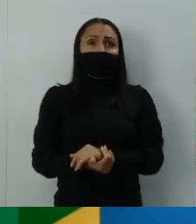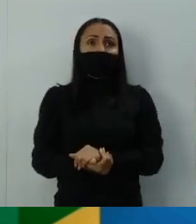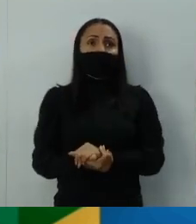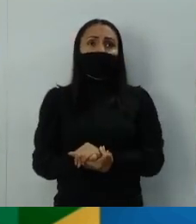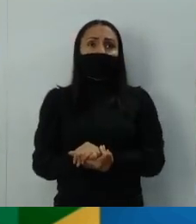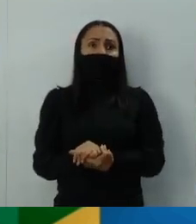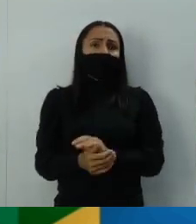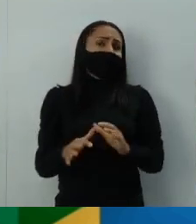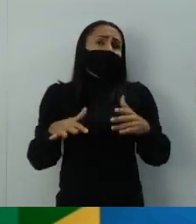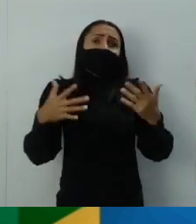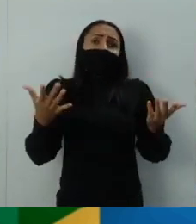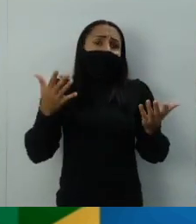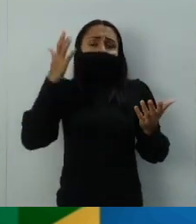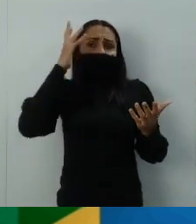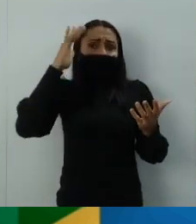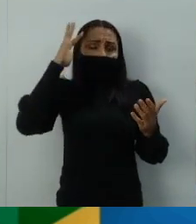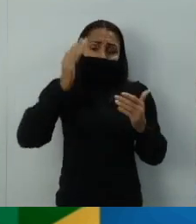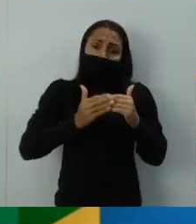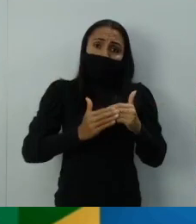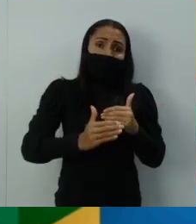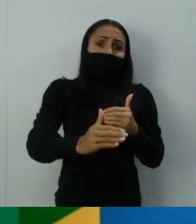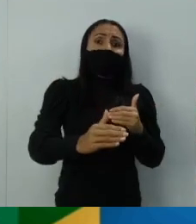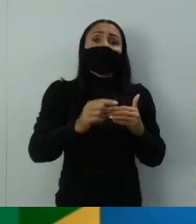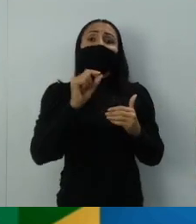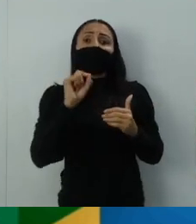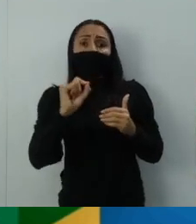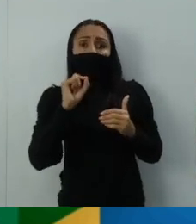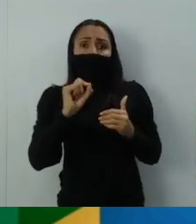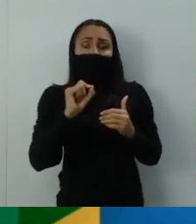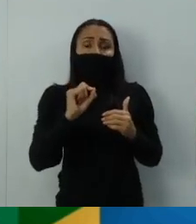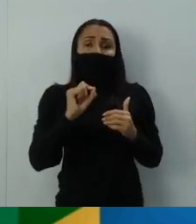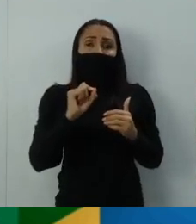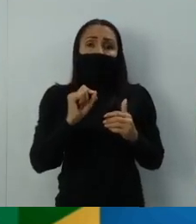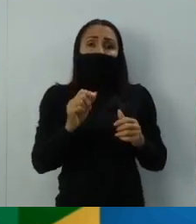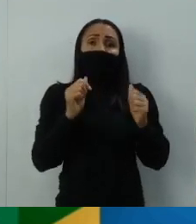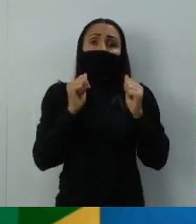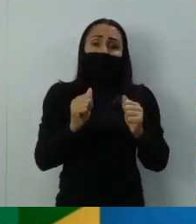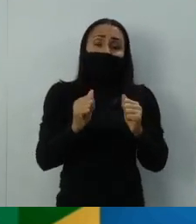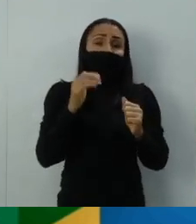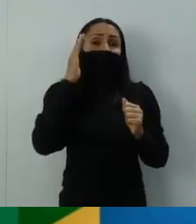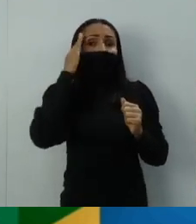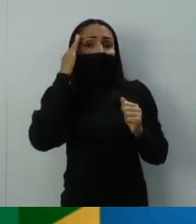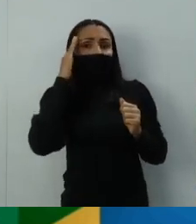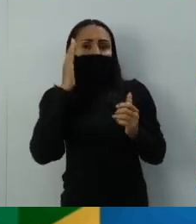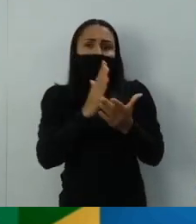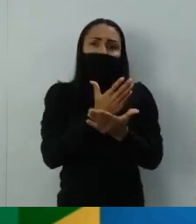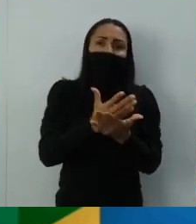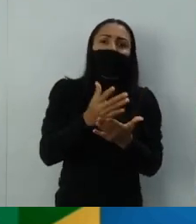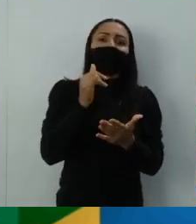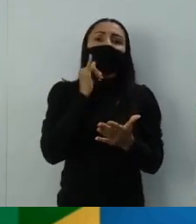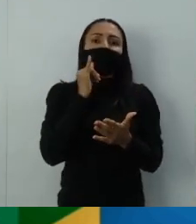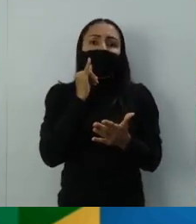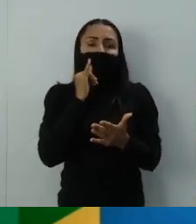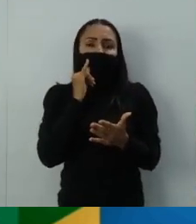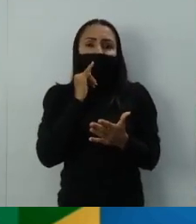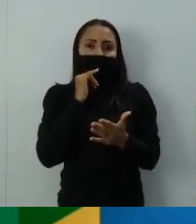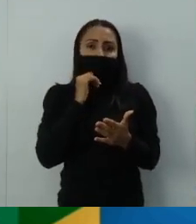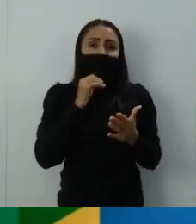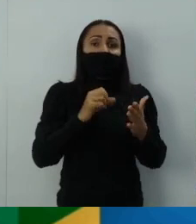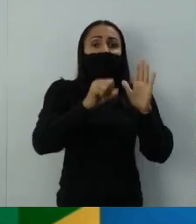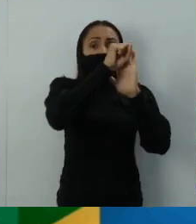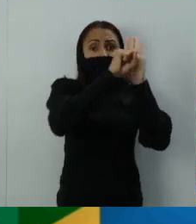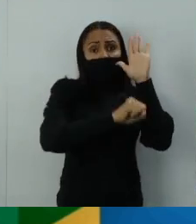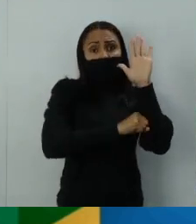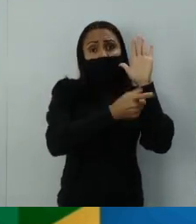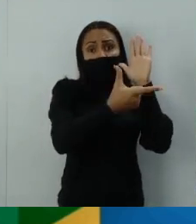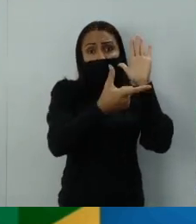A partir daí, nós poderíamos definir alguns exemplos de ideologias do século XX. Eu coloquei aqui alguns para vocês.